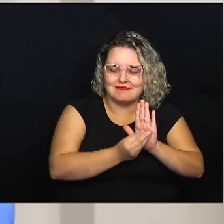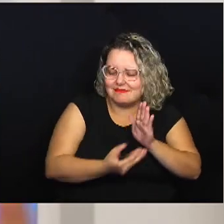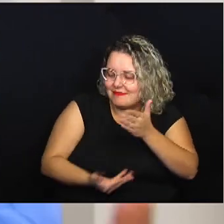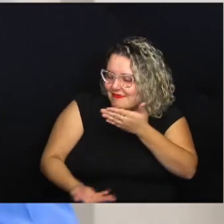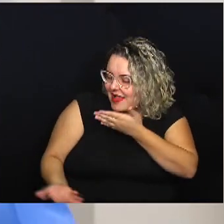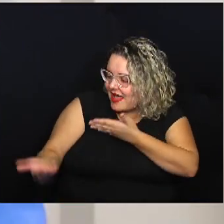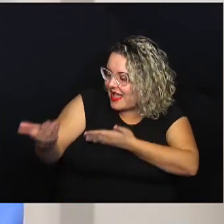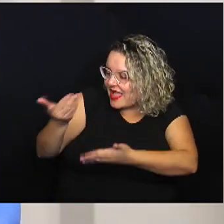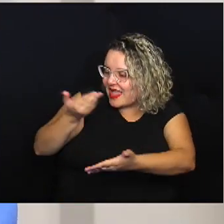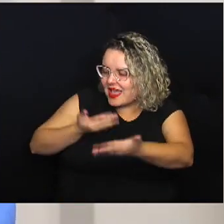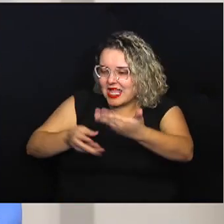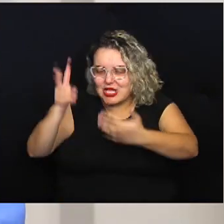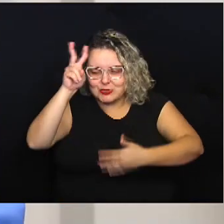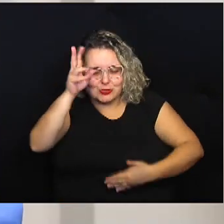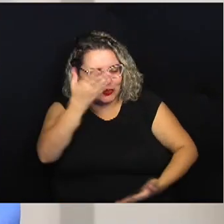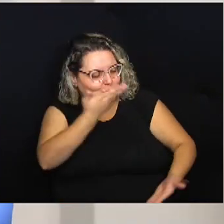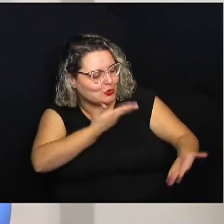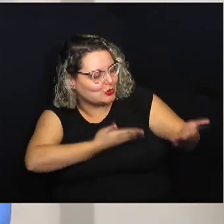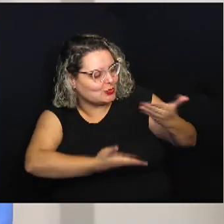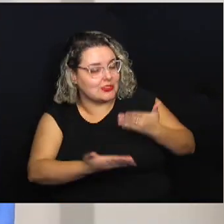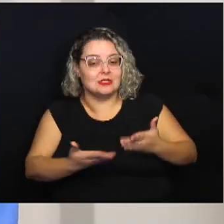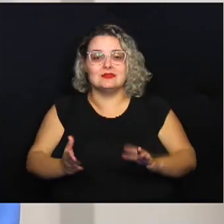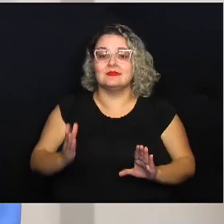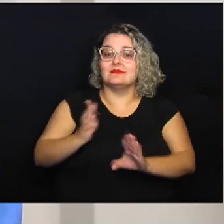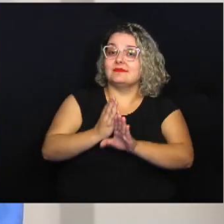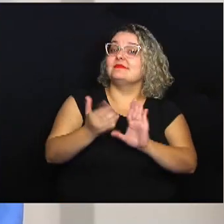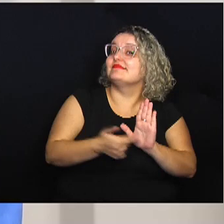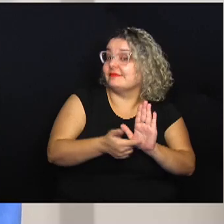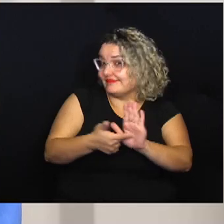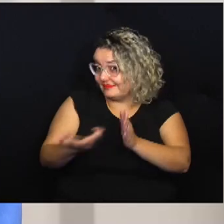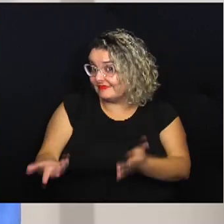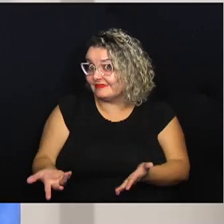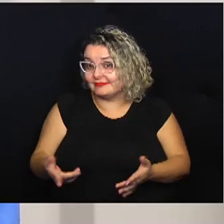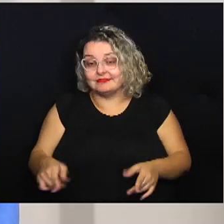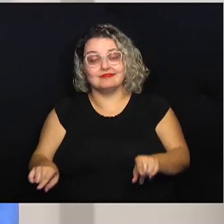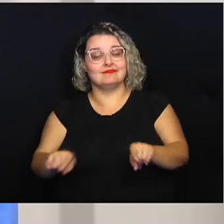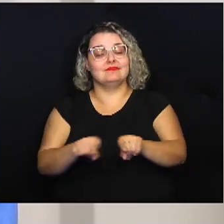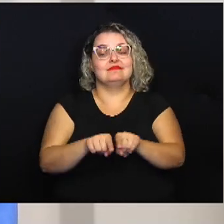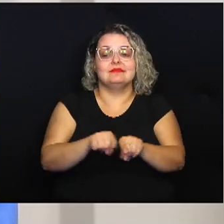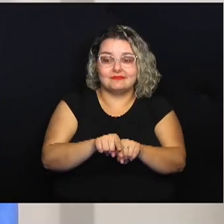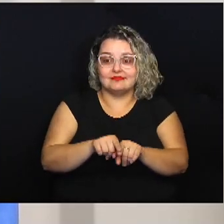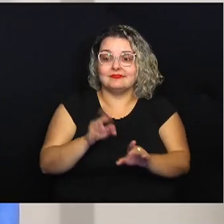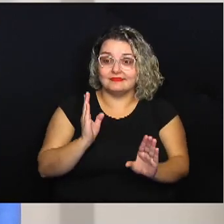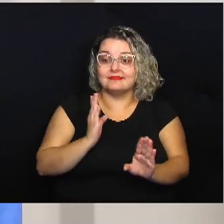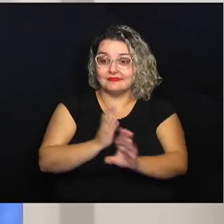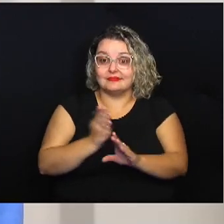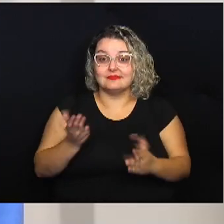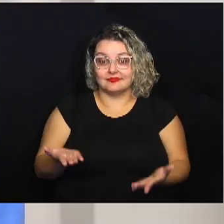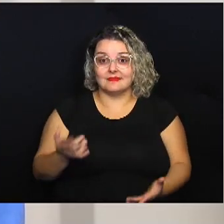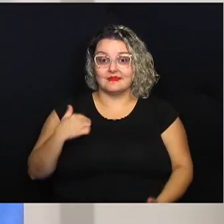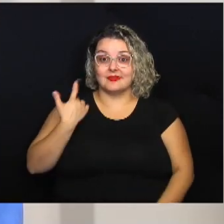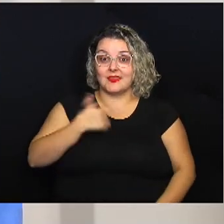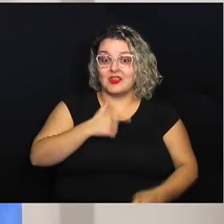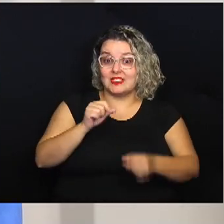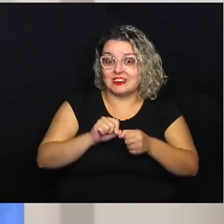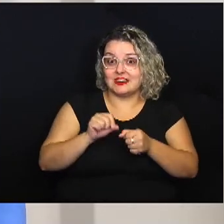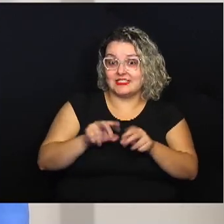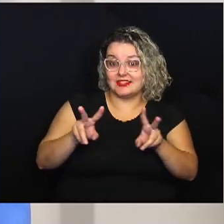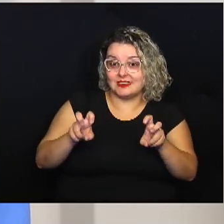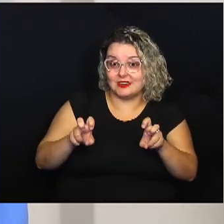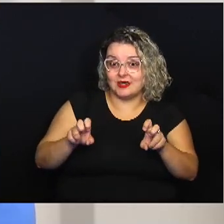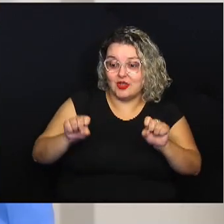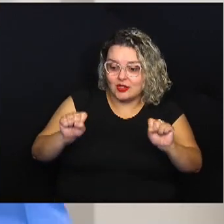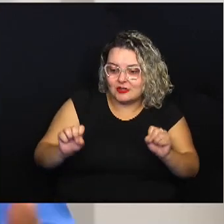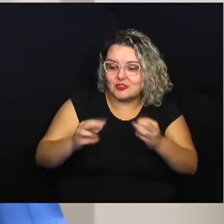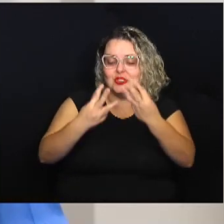que quando você se encontra, isso se revela. Inclusive, nesses encontros, a gente está fazendo o que a gente chama show de